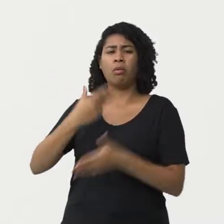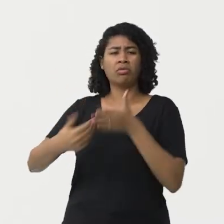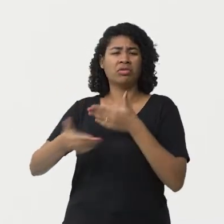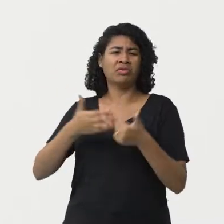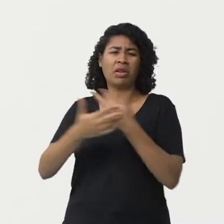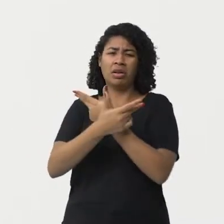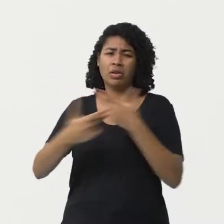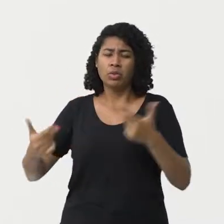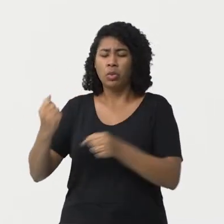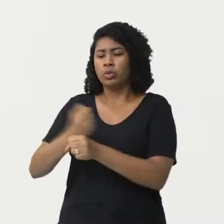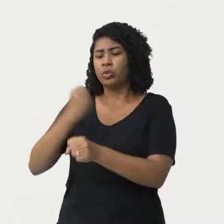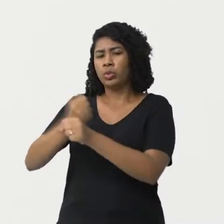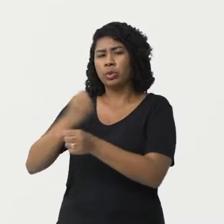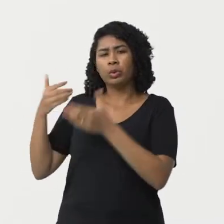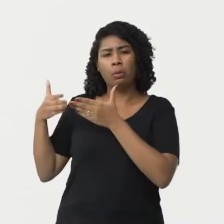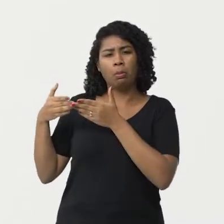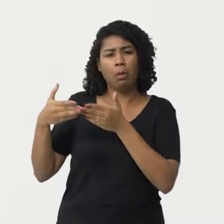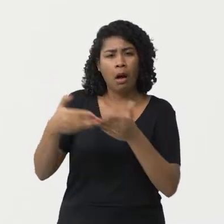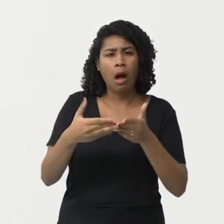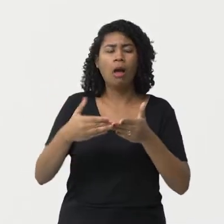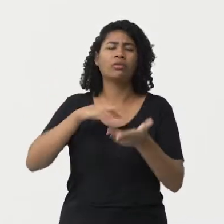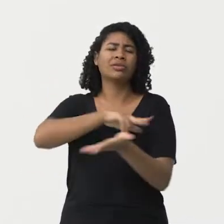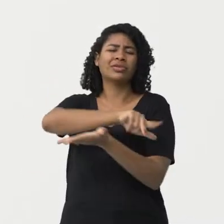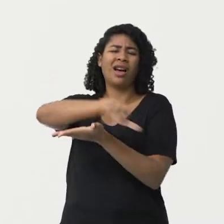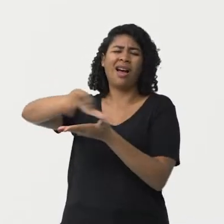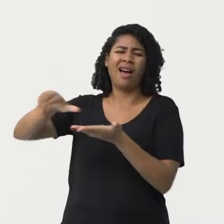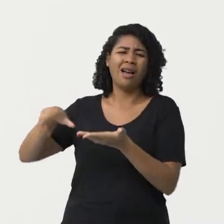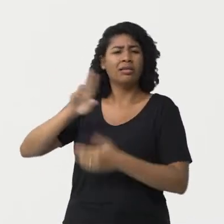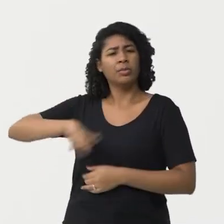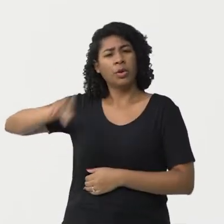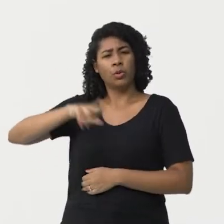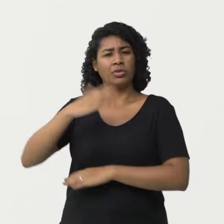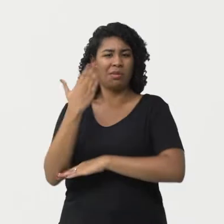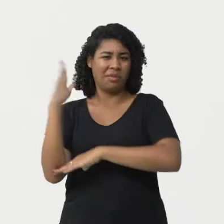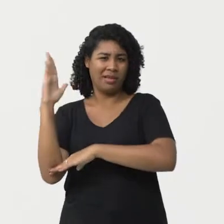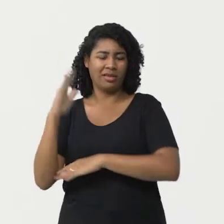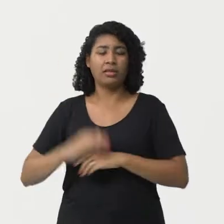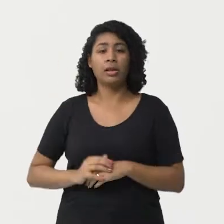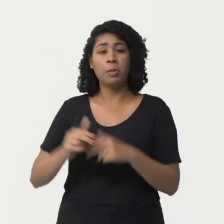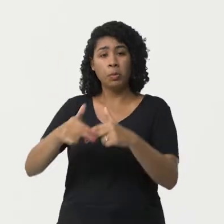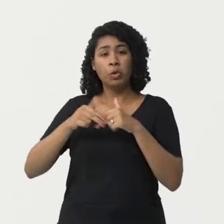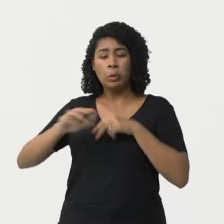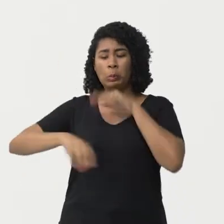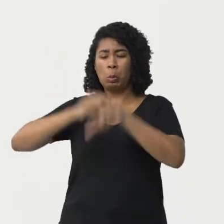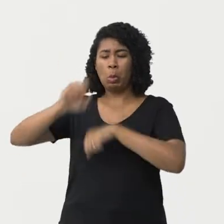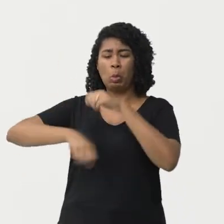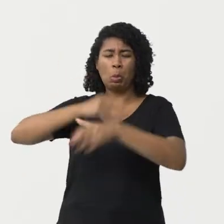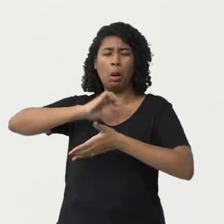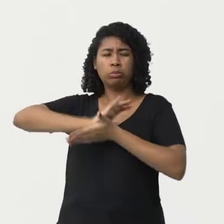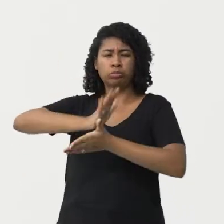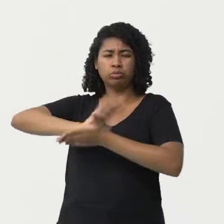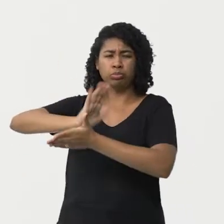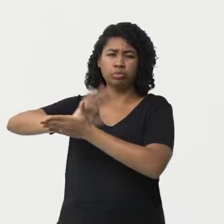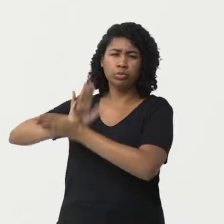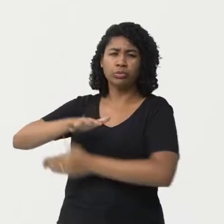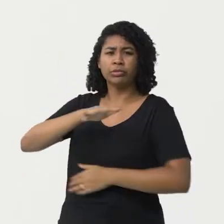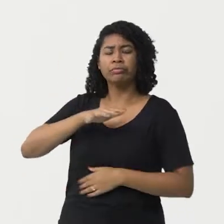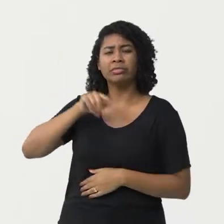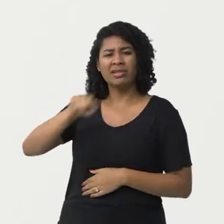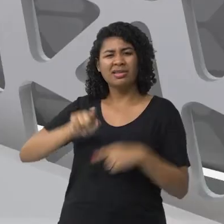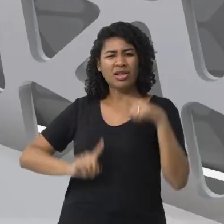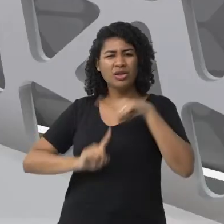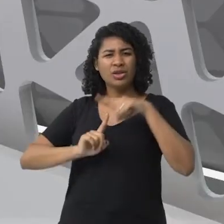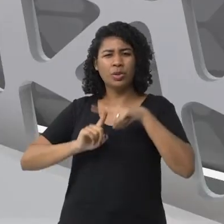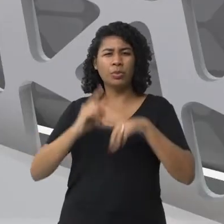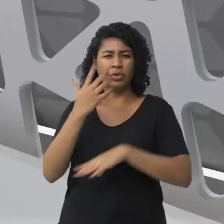construção de embarcações e muitas outras utilizações. Então, fez com que esse tipo de árvore, que a gente vai já